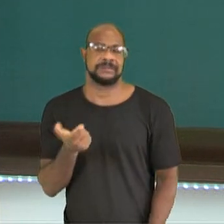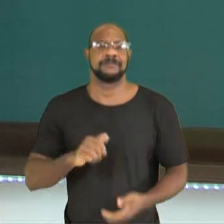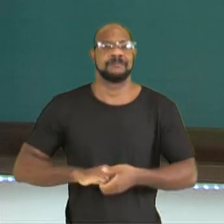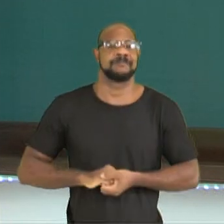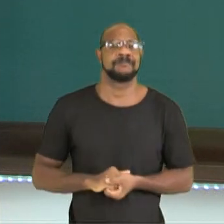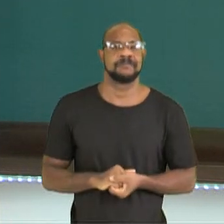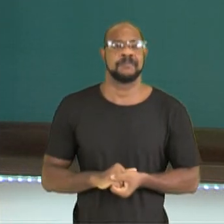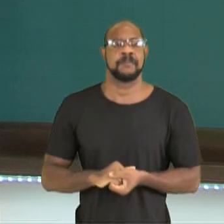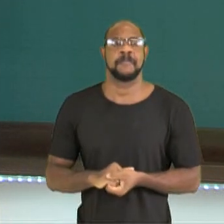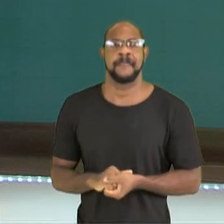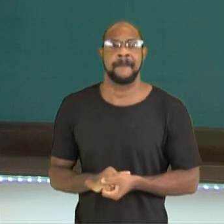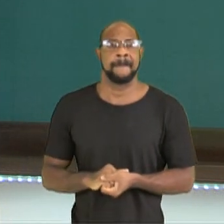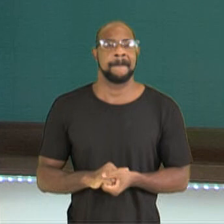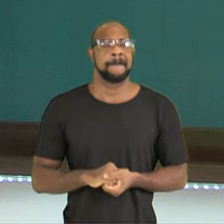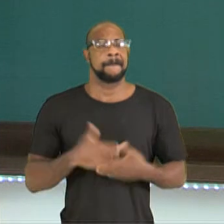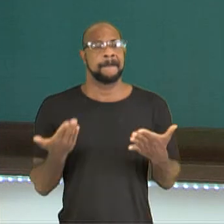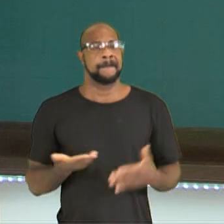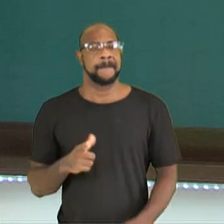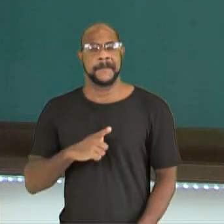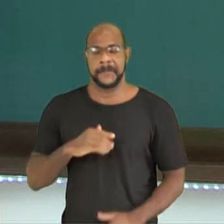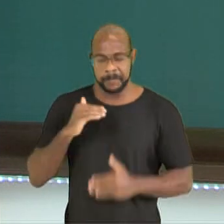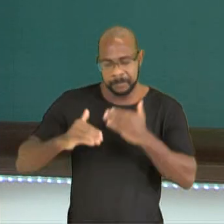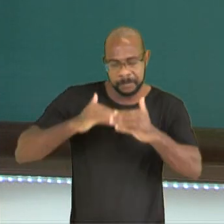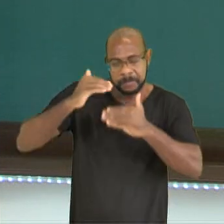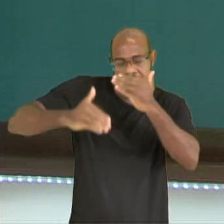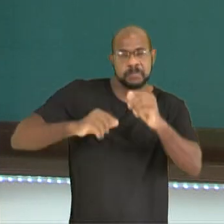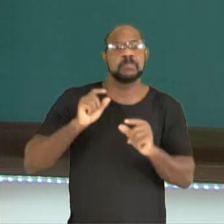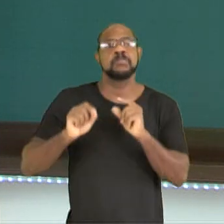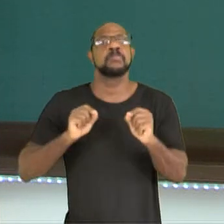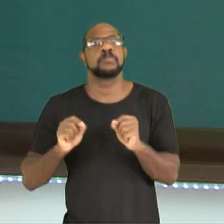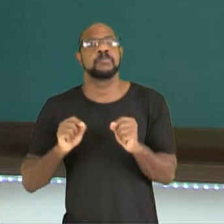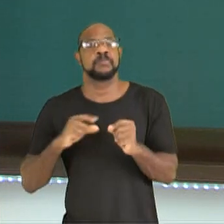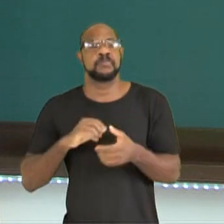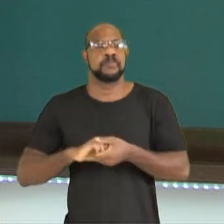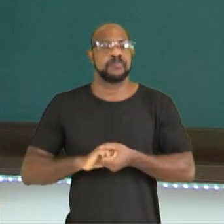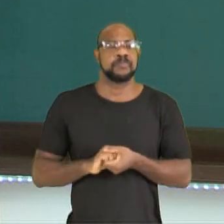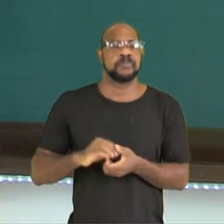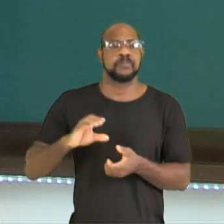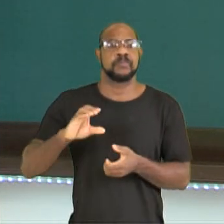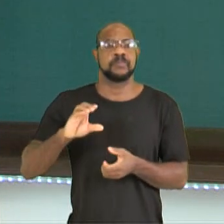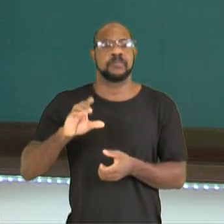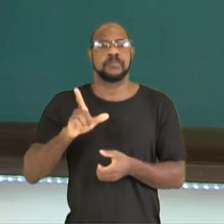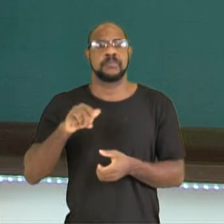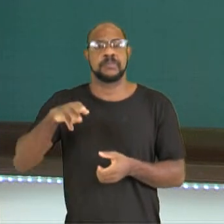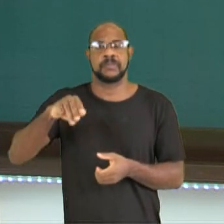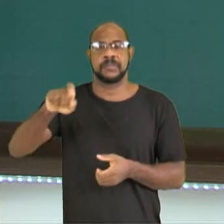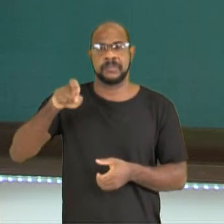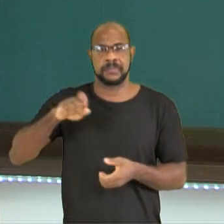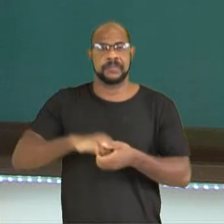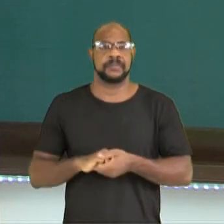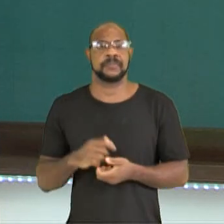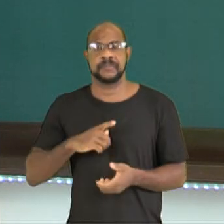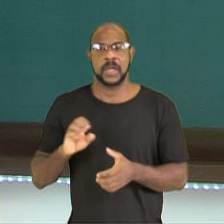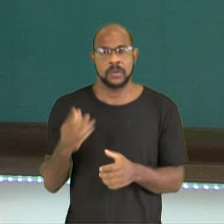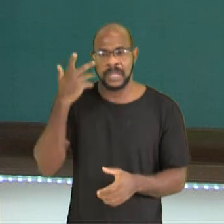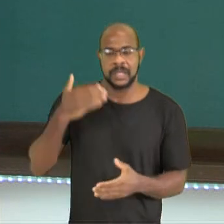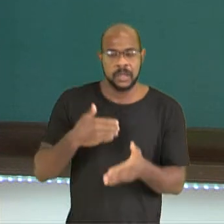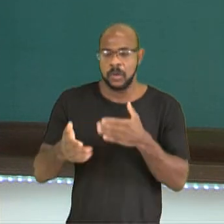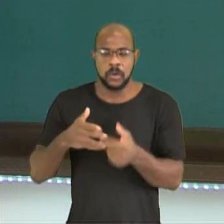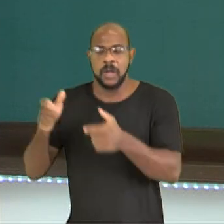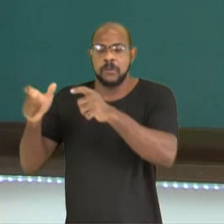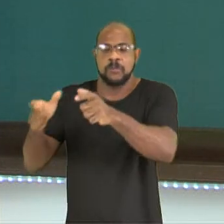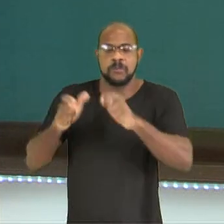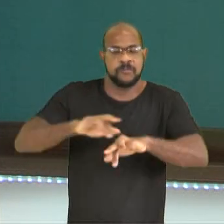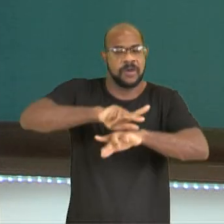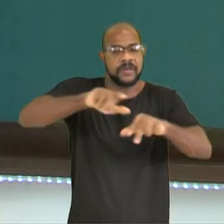impedido. Ainda no desenvolvimento, nós temos o clímax, que ocorre em diversos lugares, como em